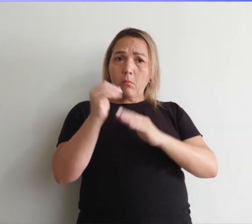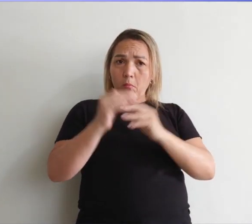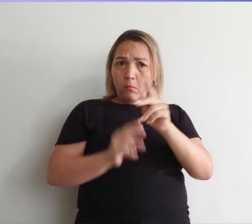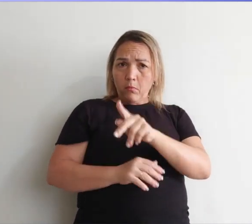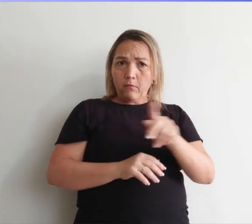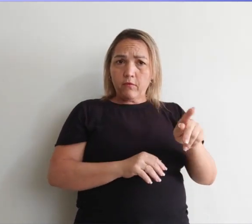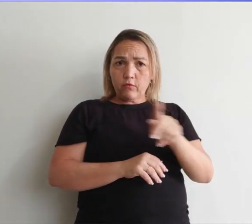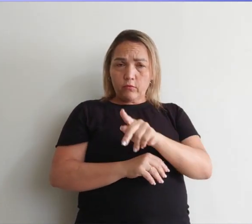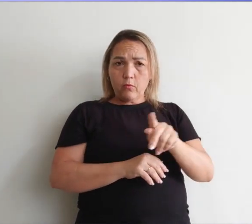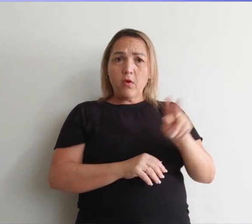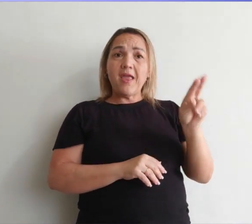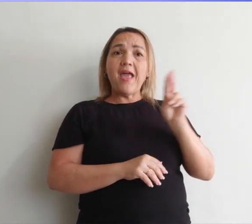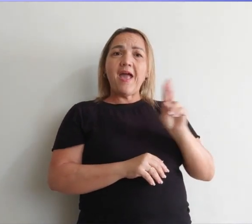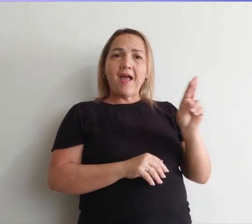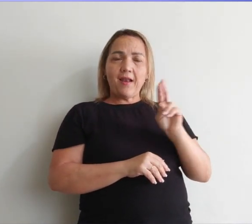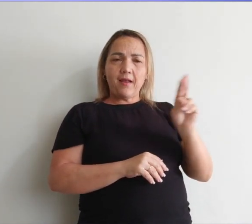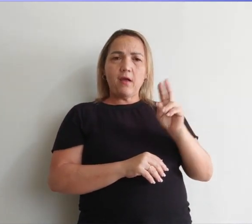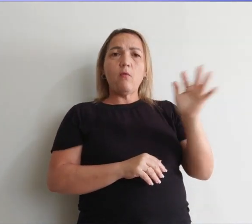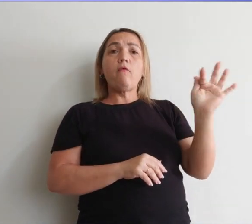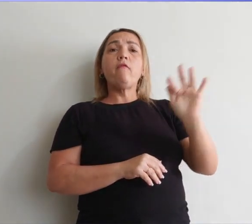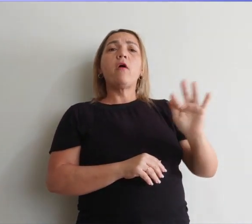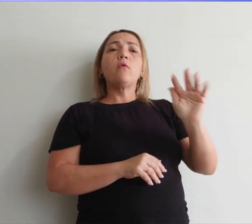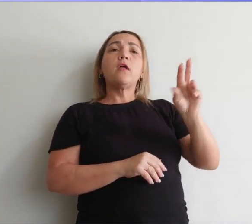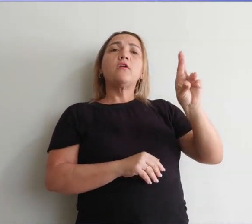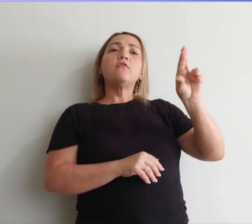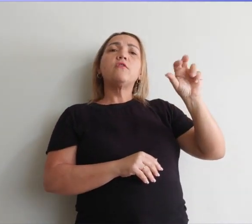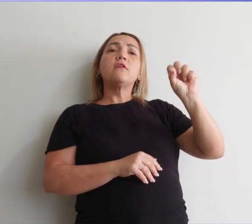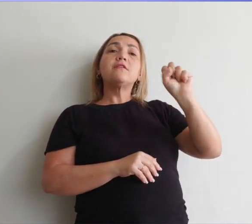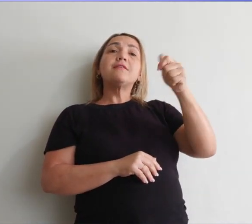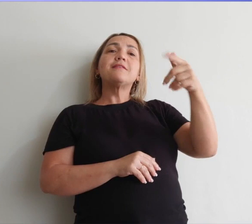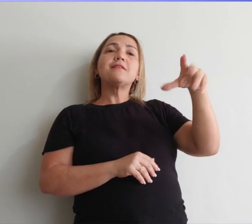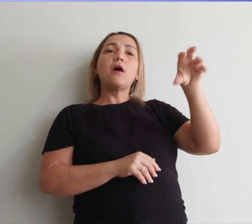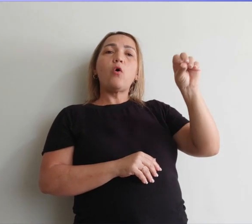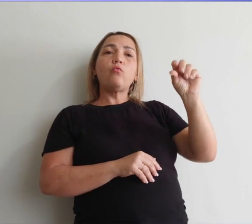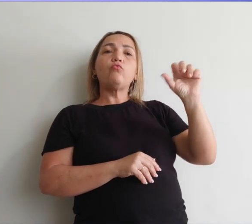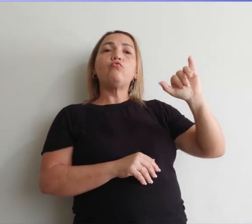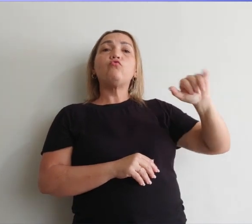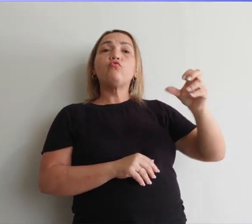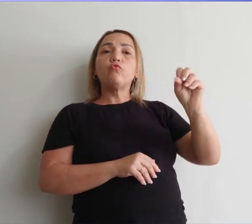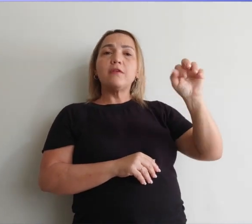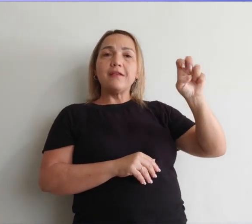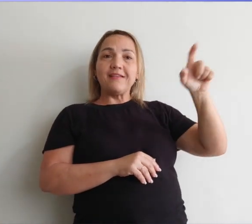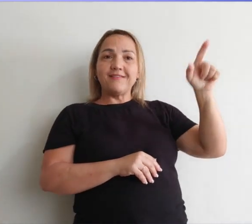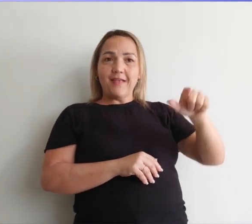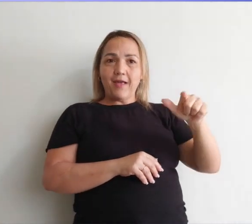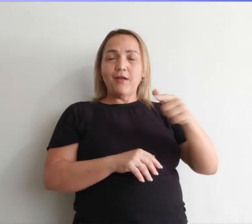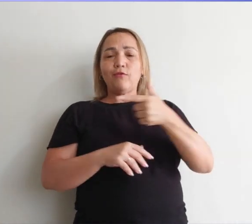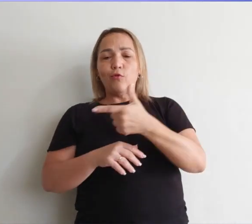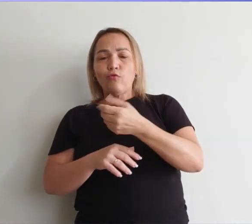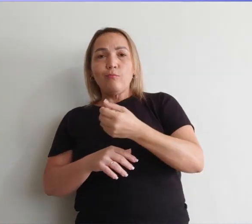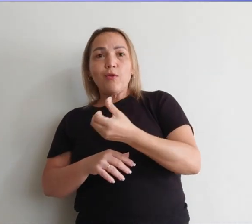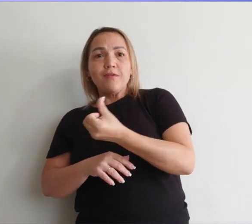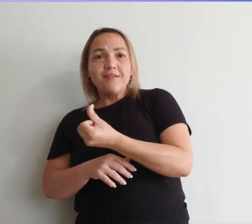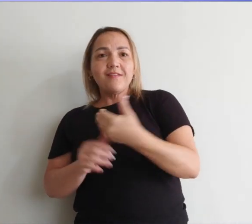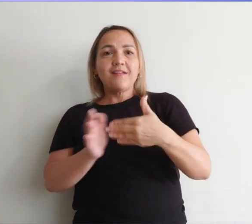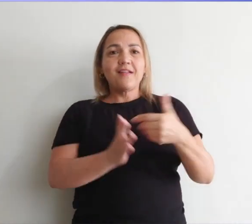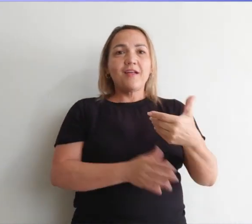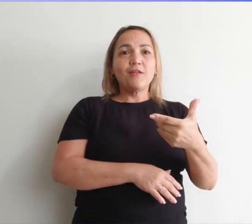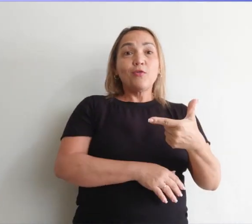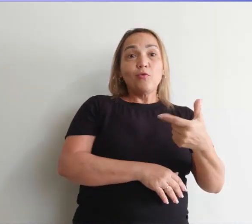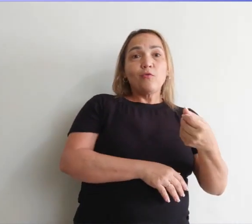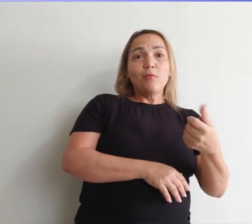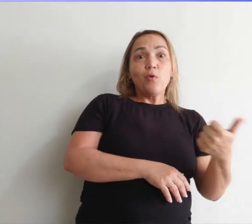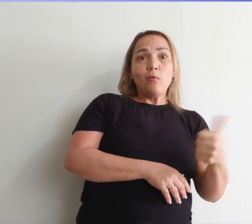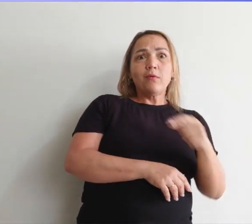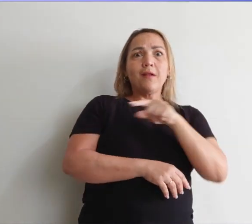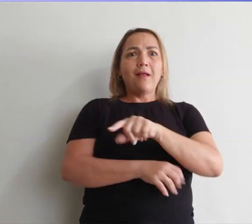Realengo, de 2006, eu acho, a 2011. E lá eu fazia de tudo. Dei aula até de biologia